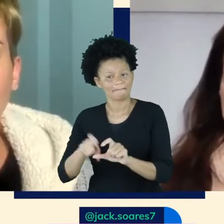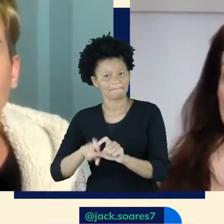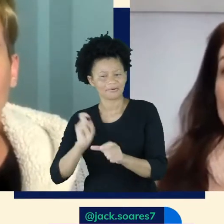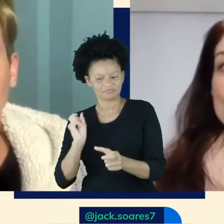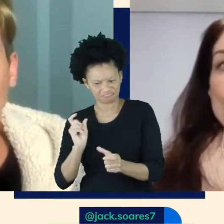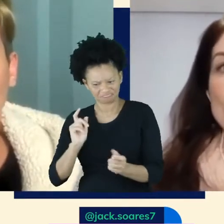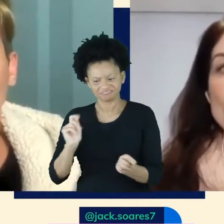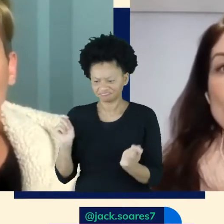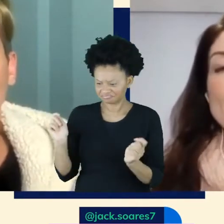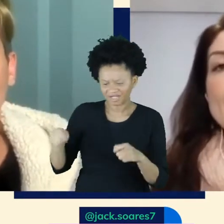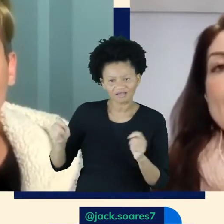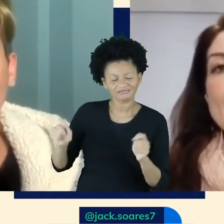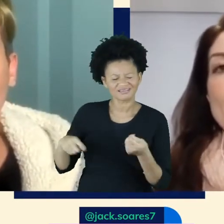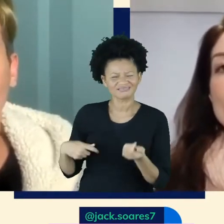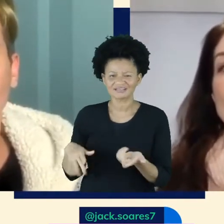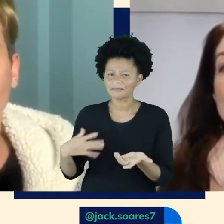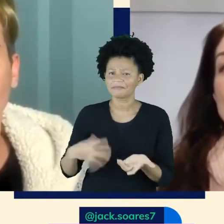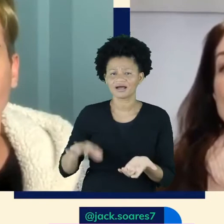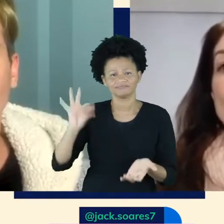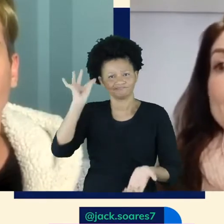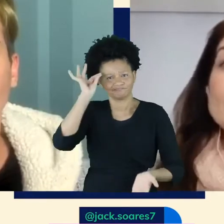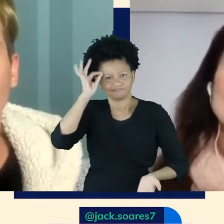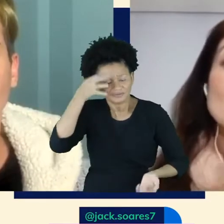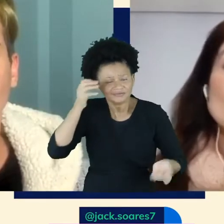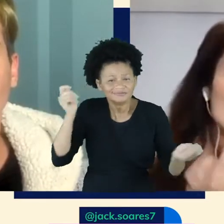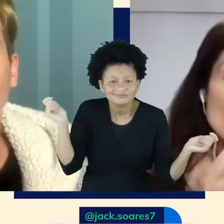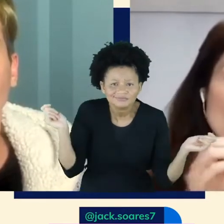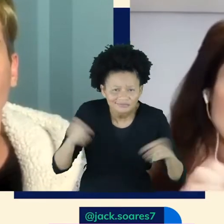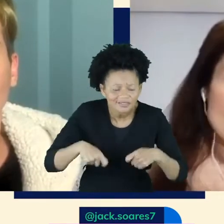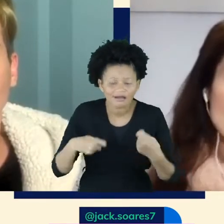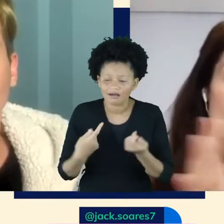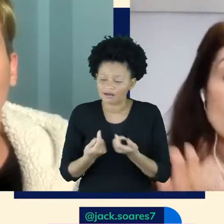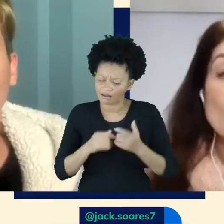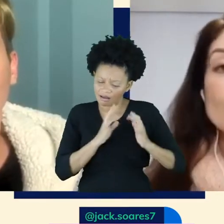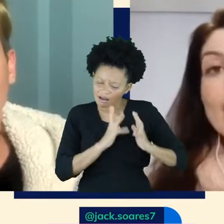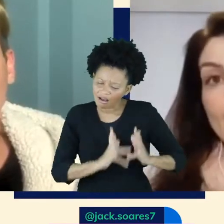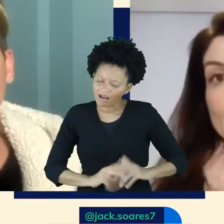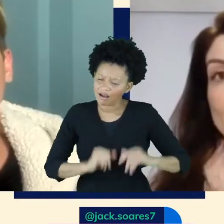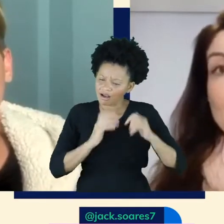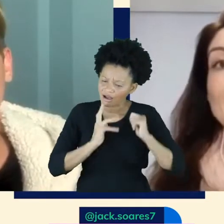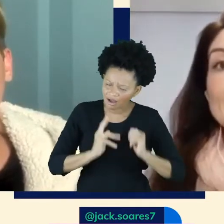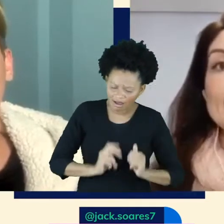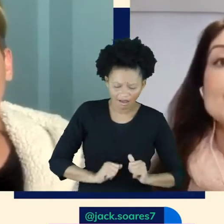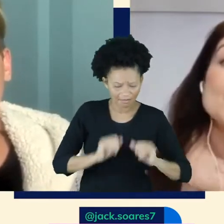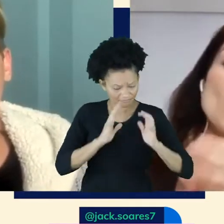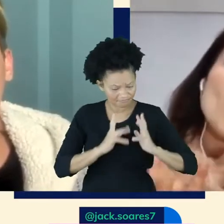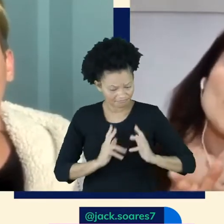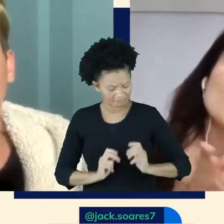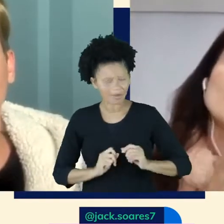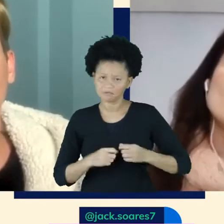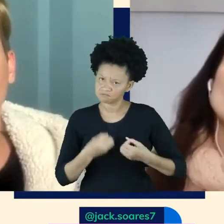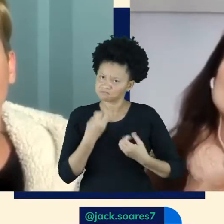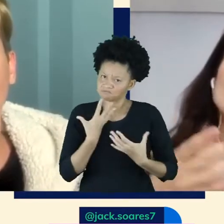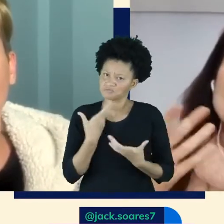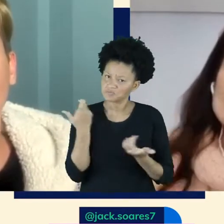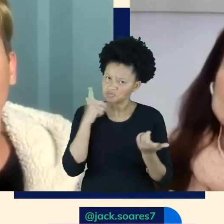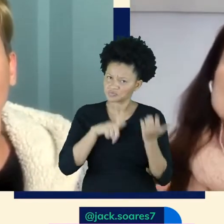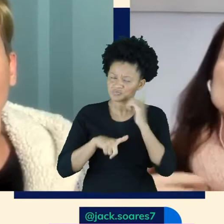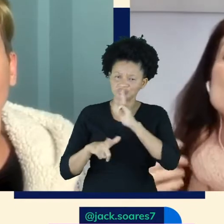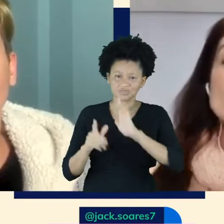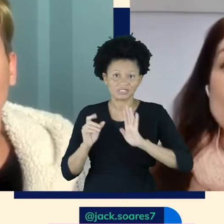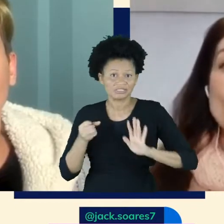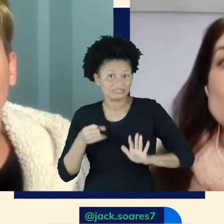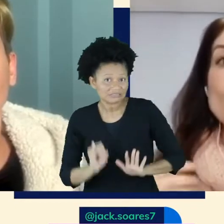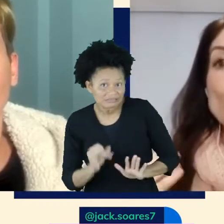essa higiene de forma mais minuciosa e bastante eficaz. Uhum. Né? E se não é uma criança que vai